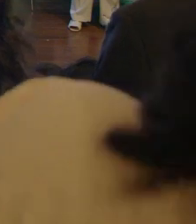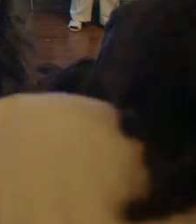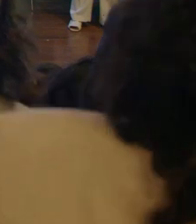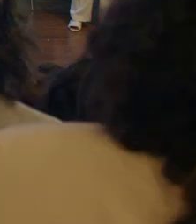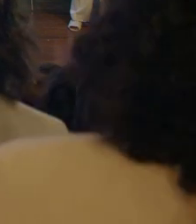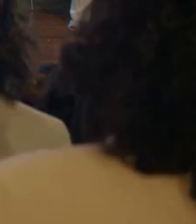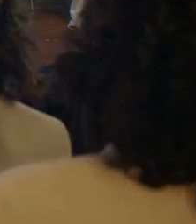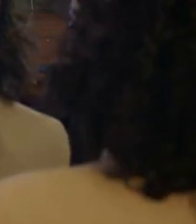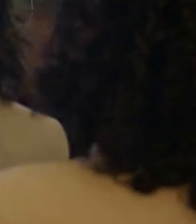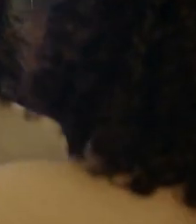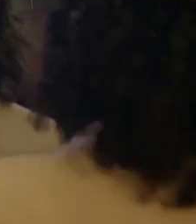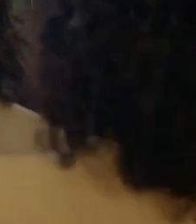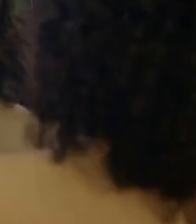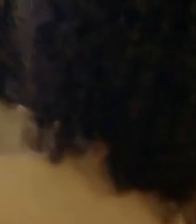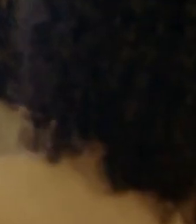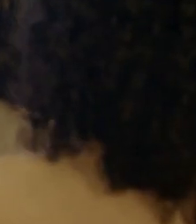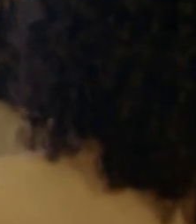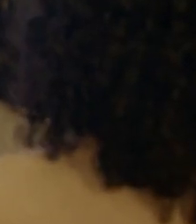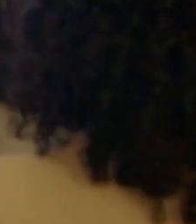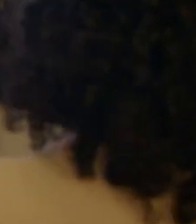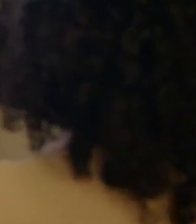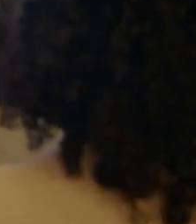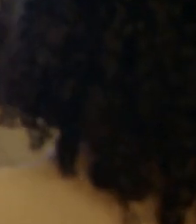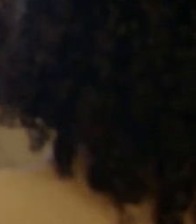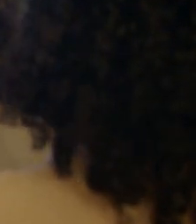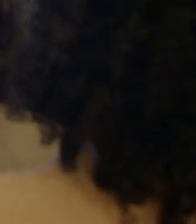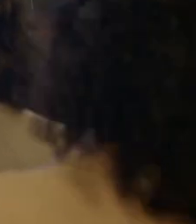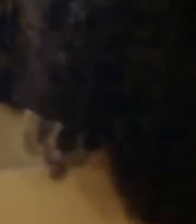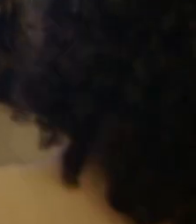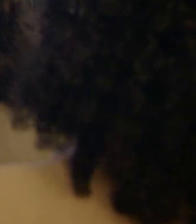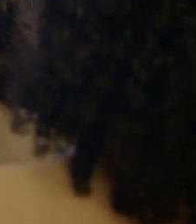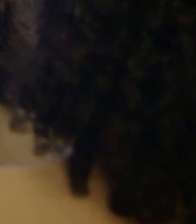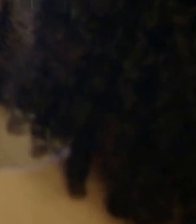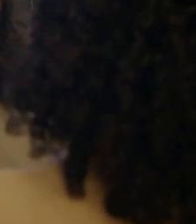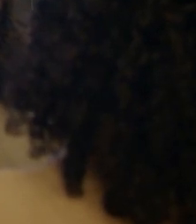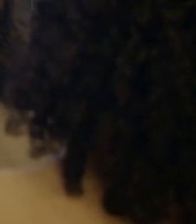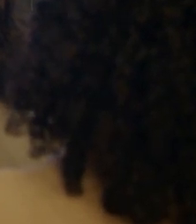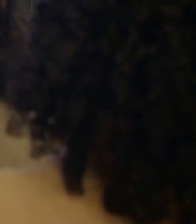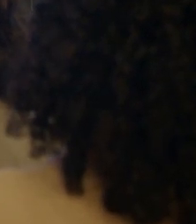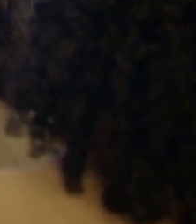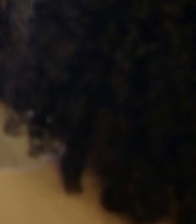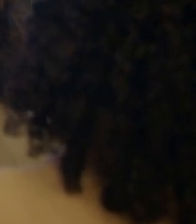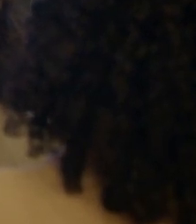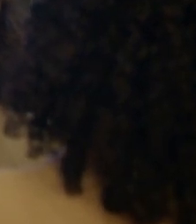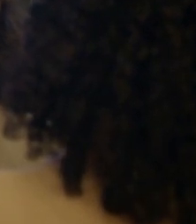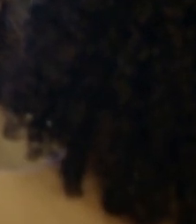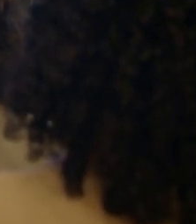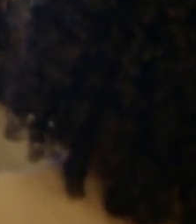Thank you.